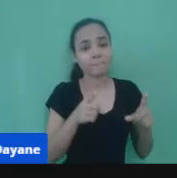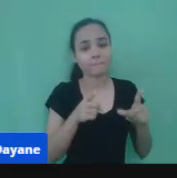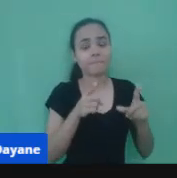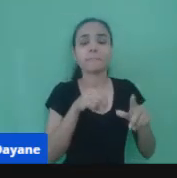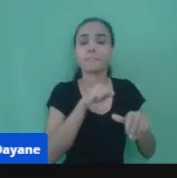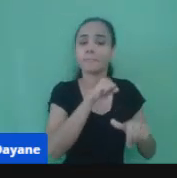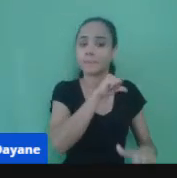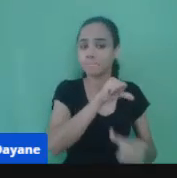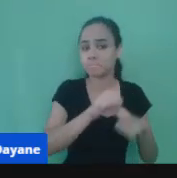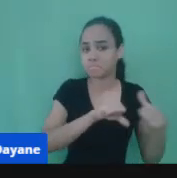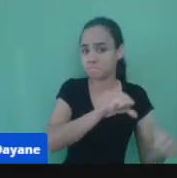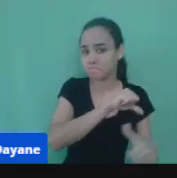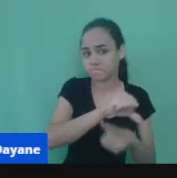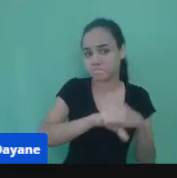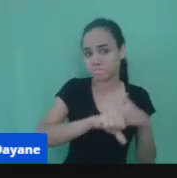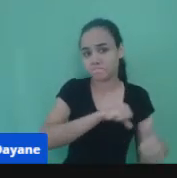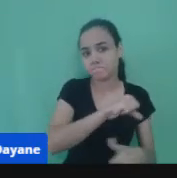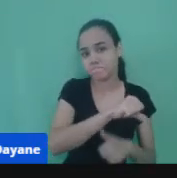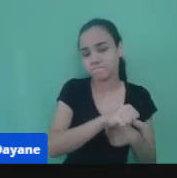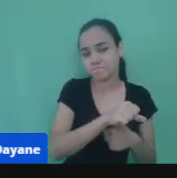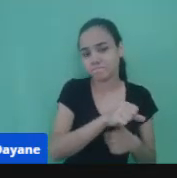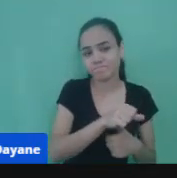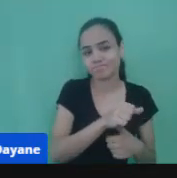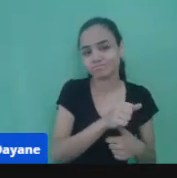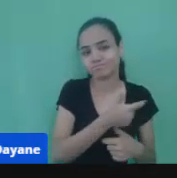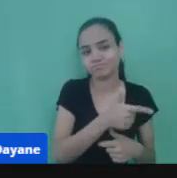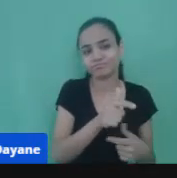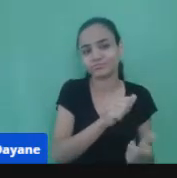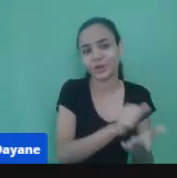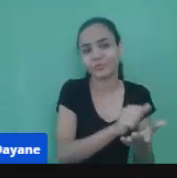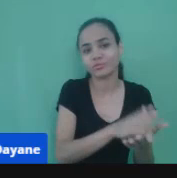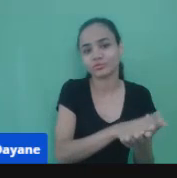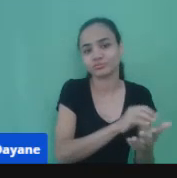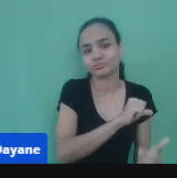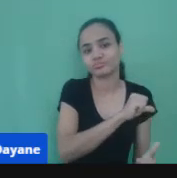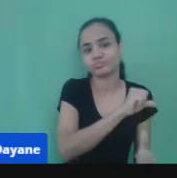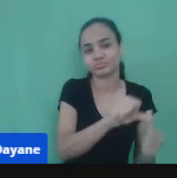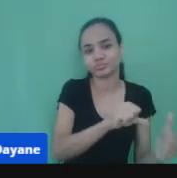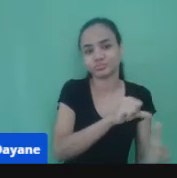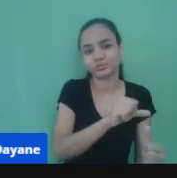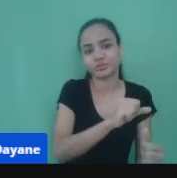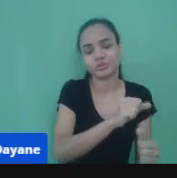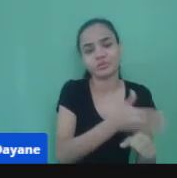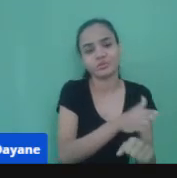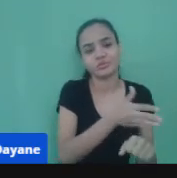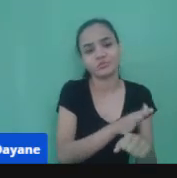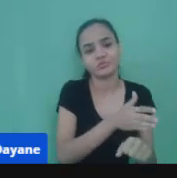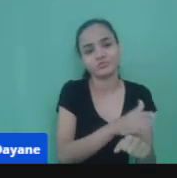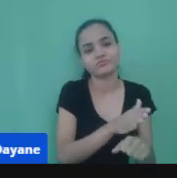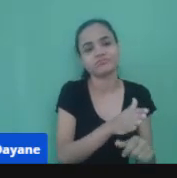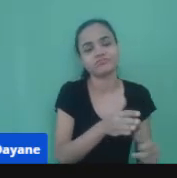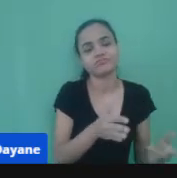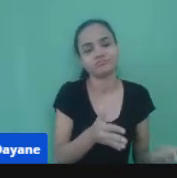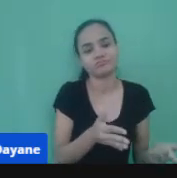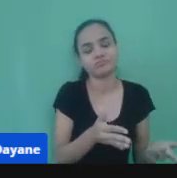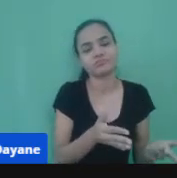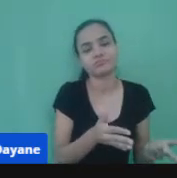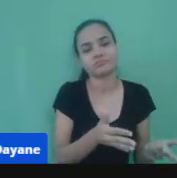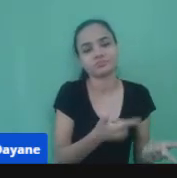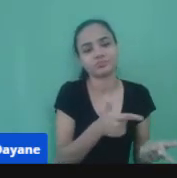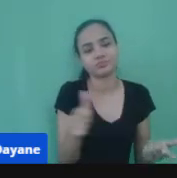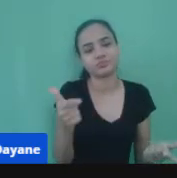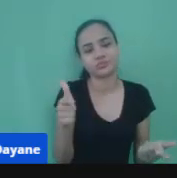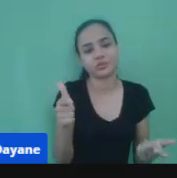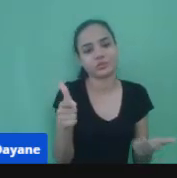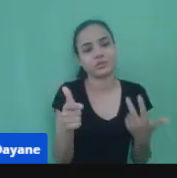o modelo produtivo. Né? Por outro lado, esse modelo agora chamado transformador, crítico, emancipatório,